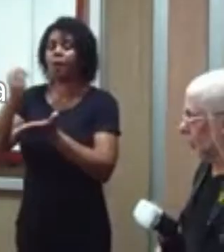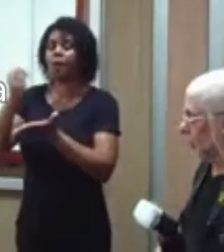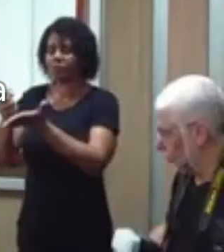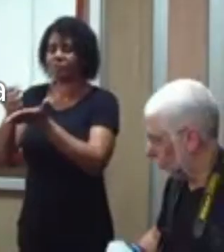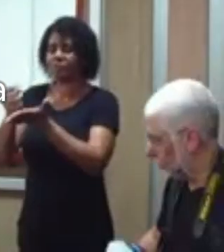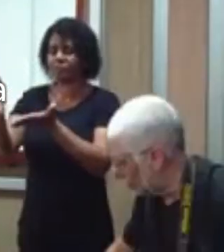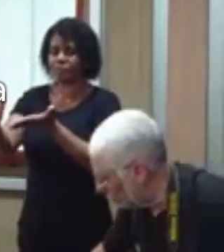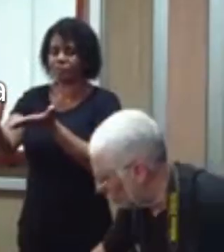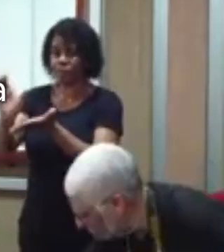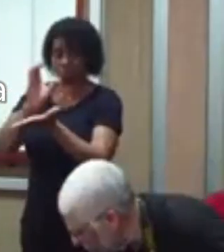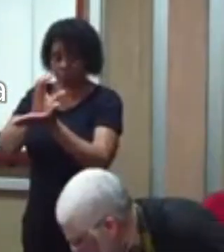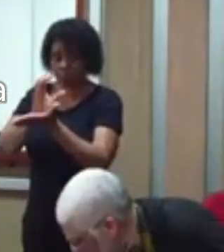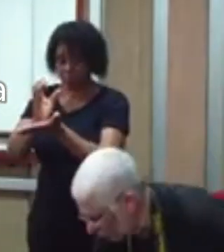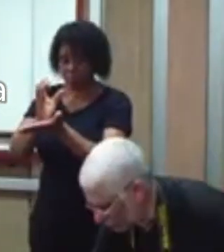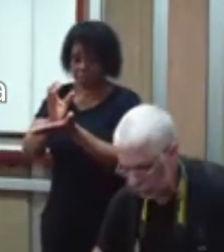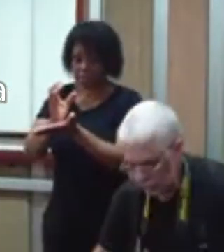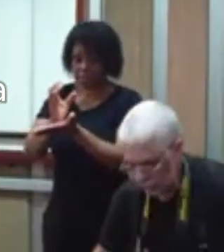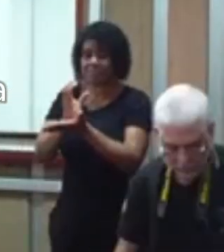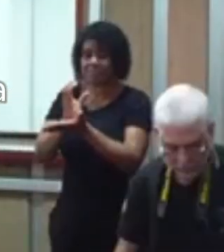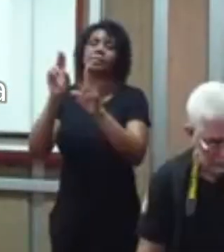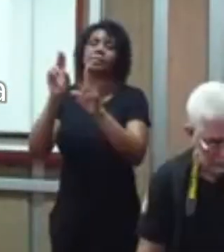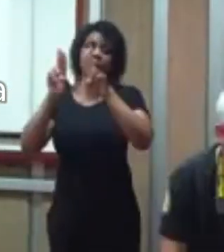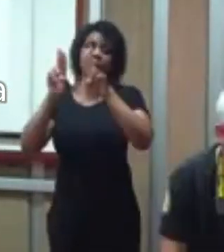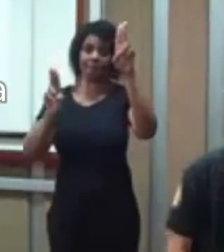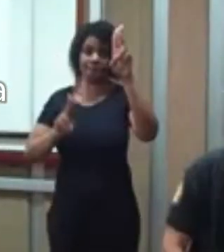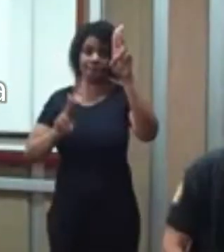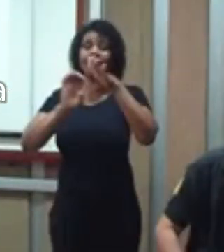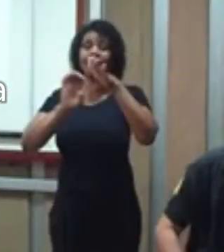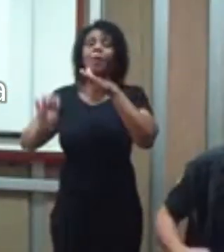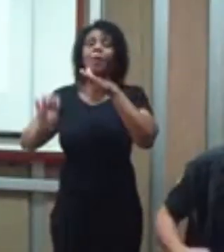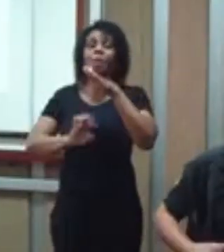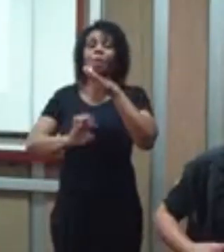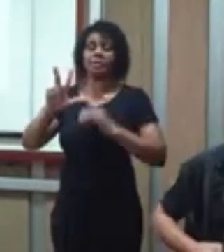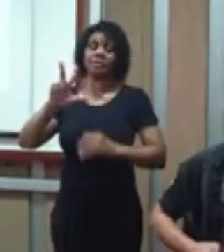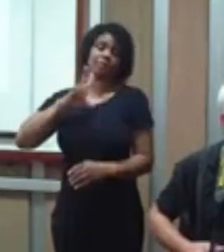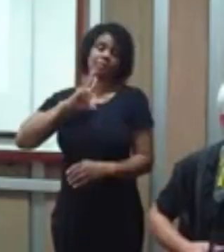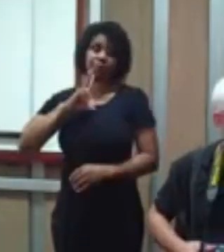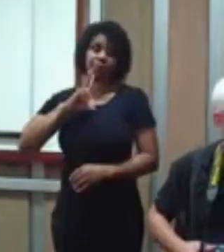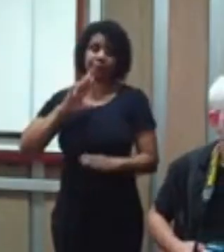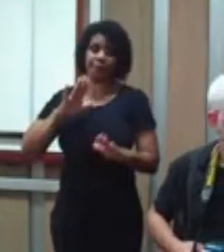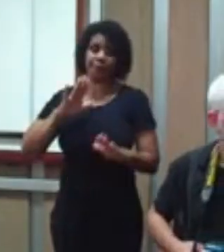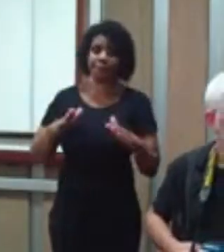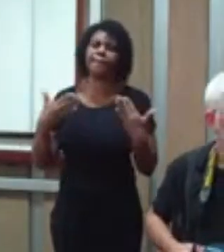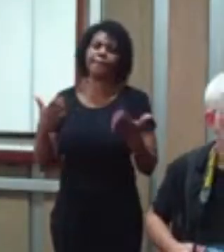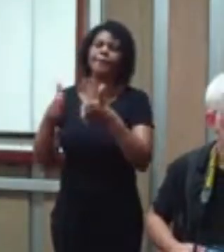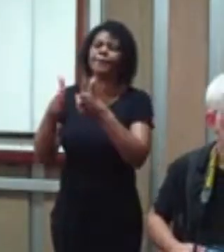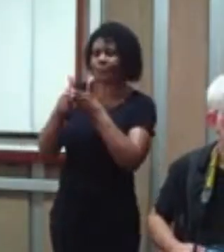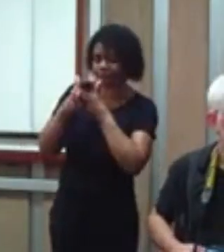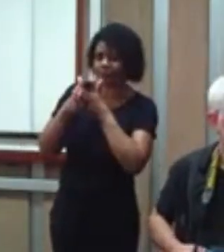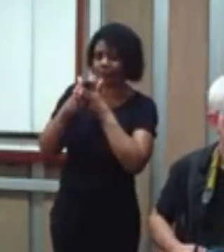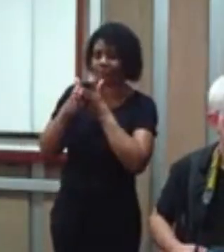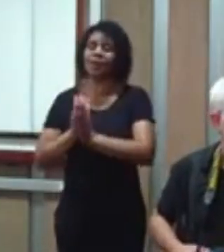recursos já recebido pela UFRJ de uma empresa privada. Então, por favor,